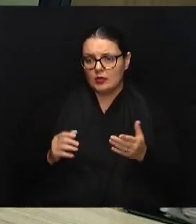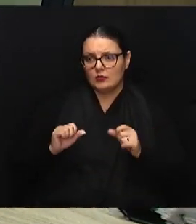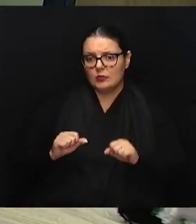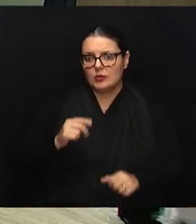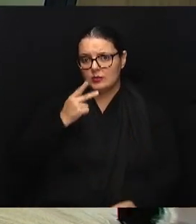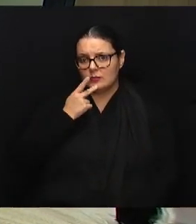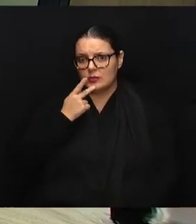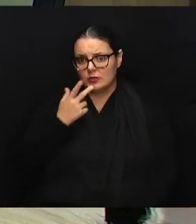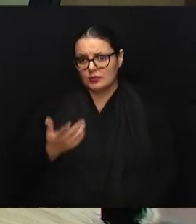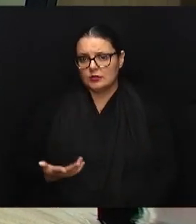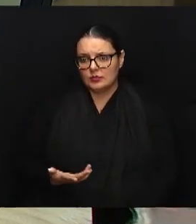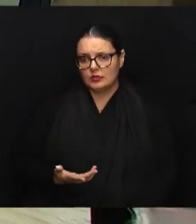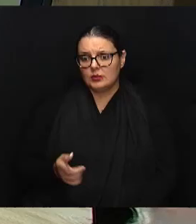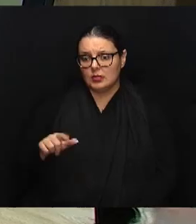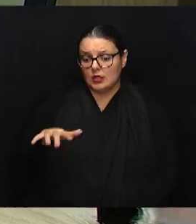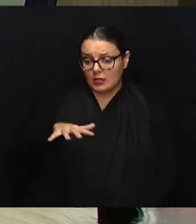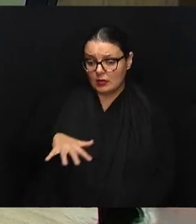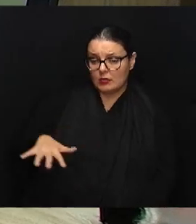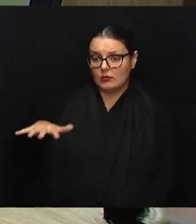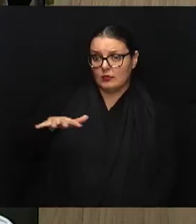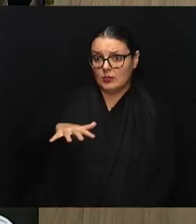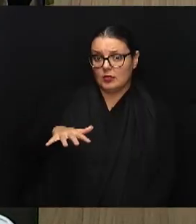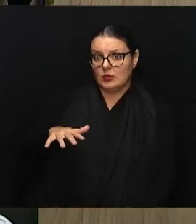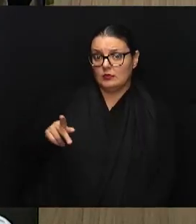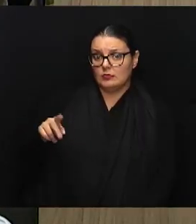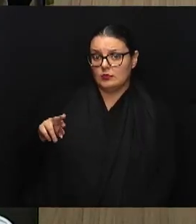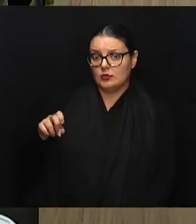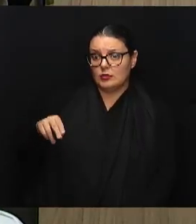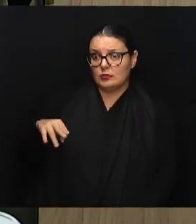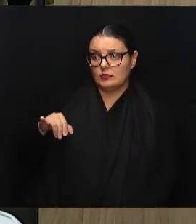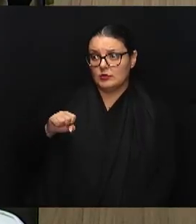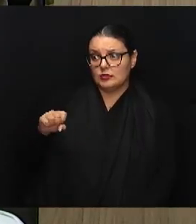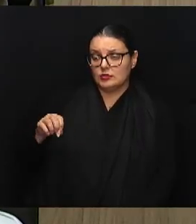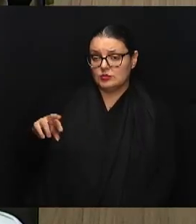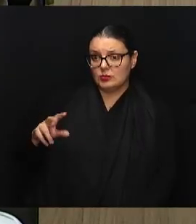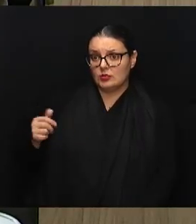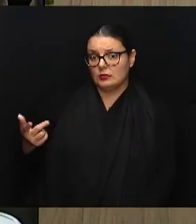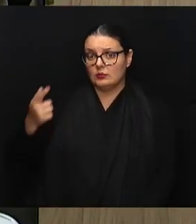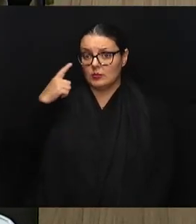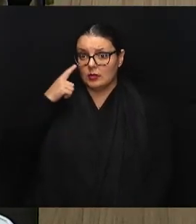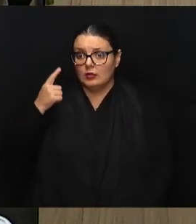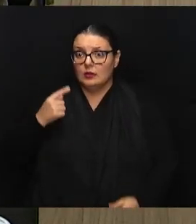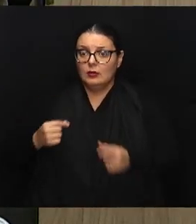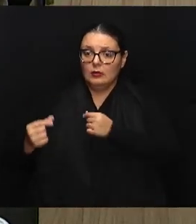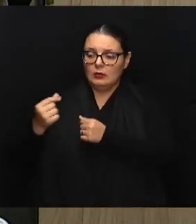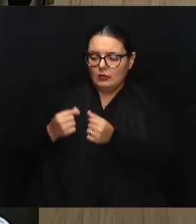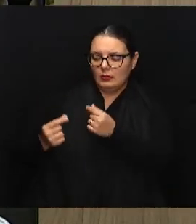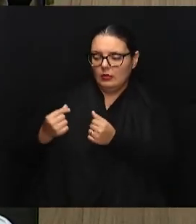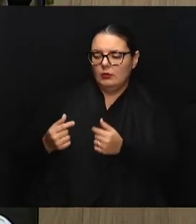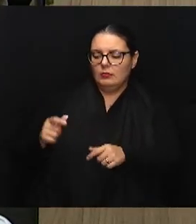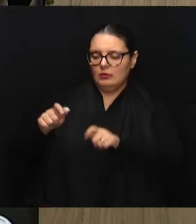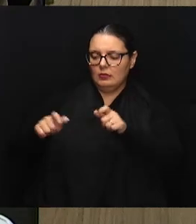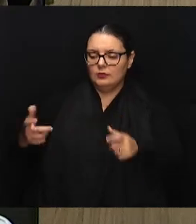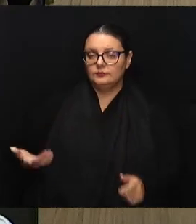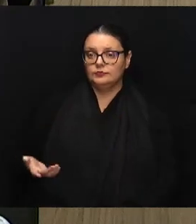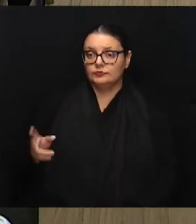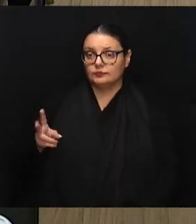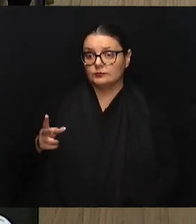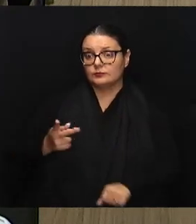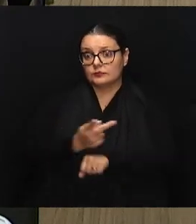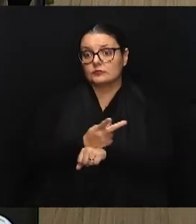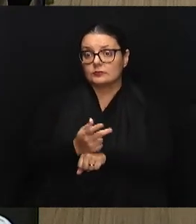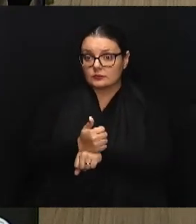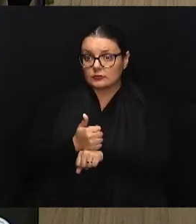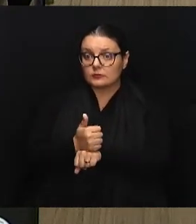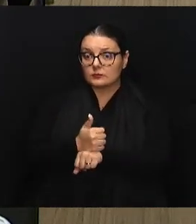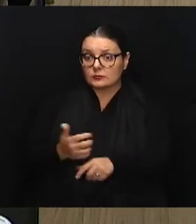considerar que é uma área promissora, pensando pelo lado financeiro, né? As pessoas sempre que buscam uma